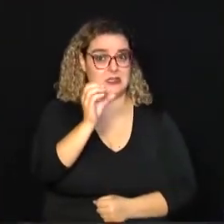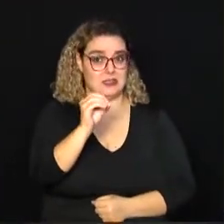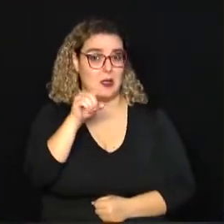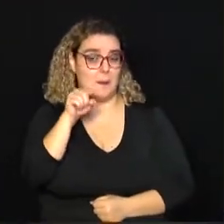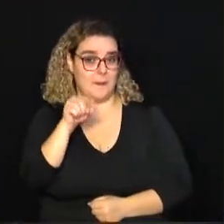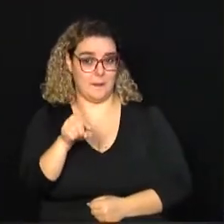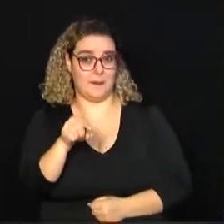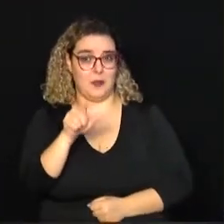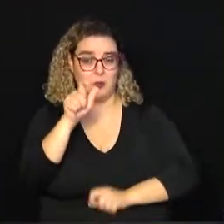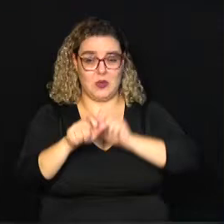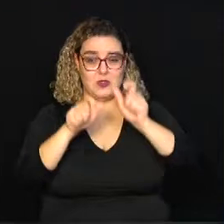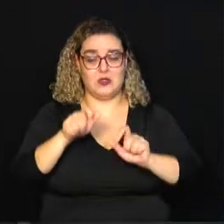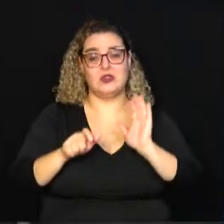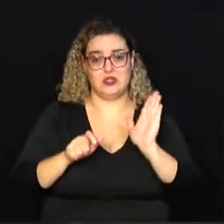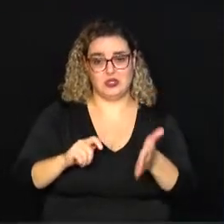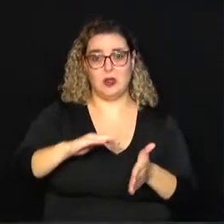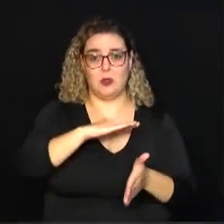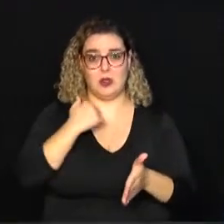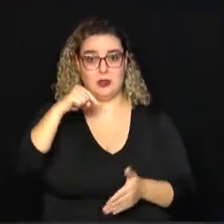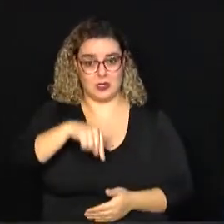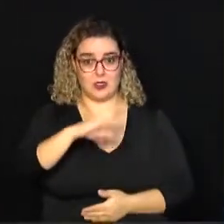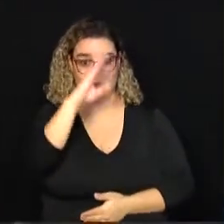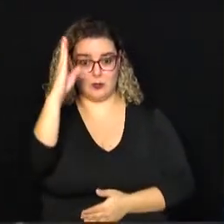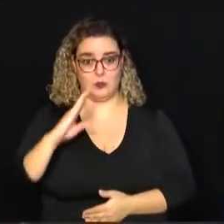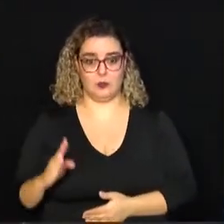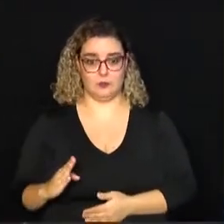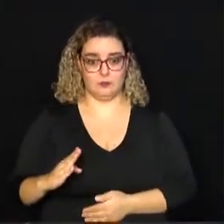Brasil. Em Campinas,